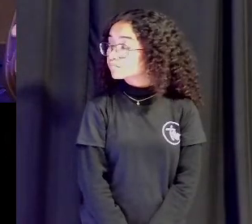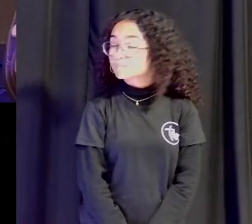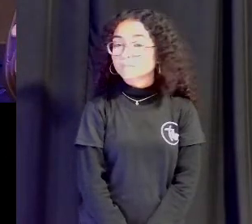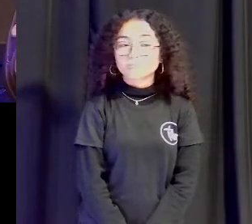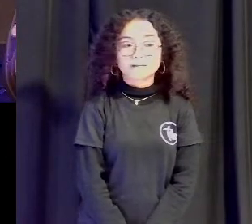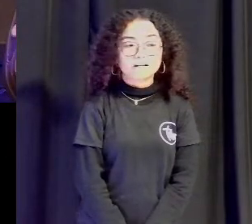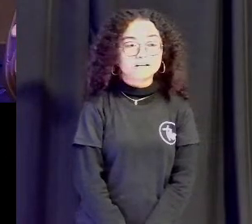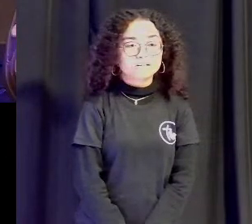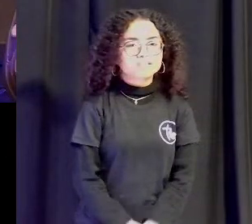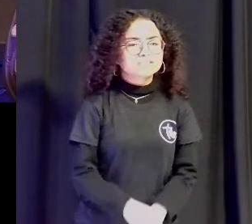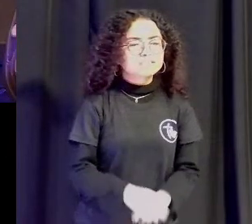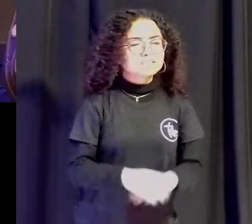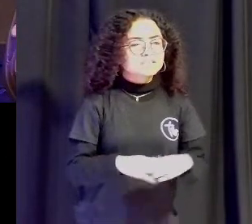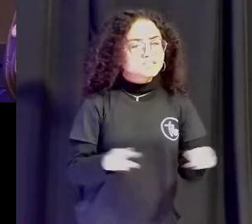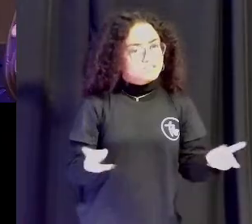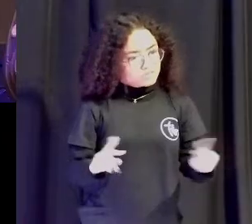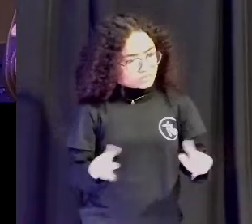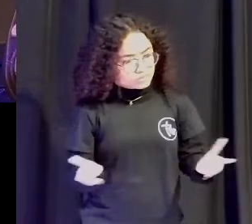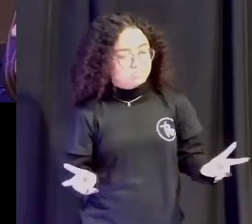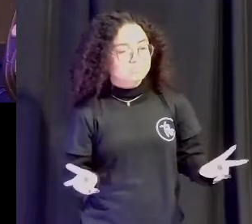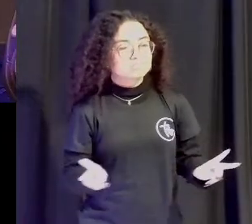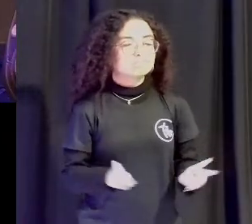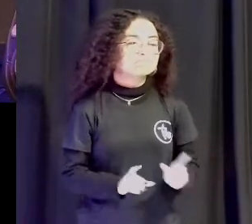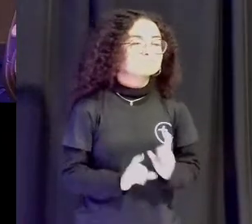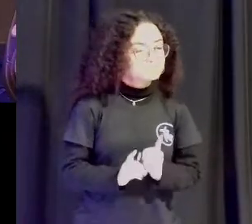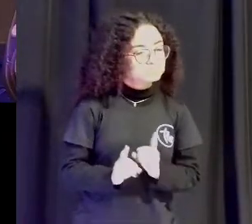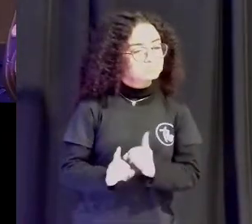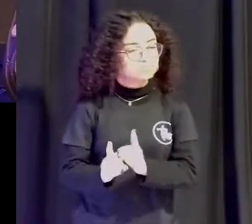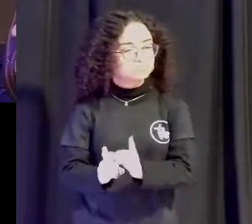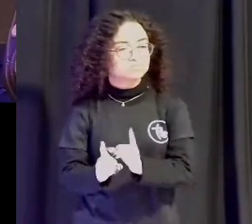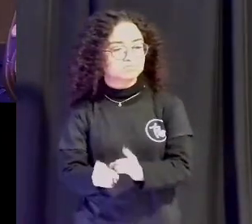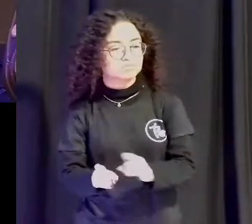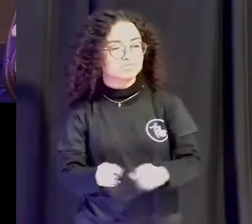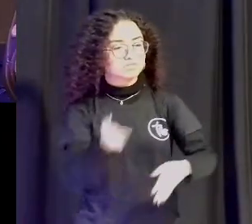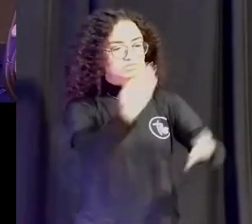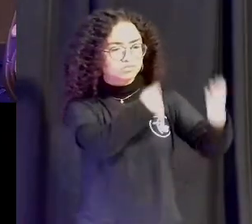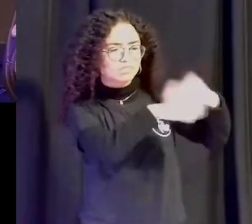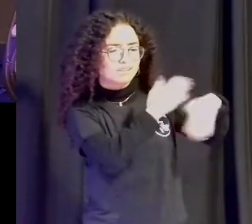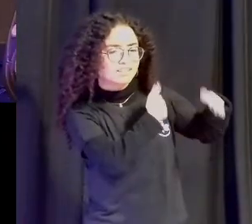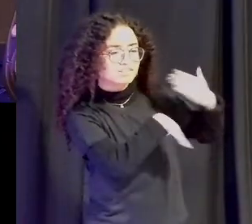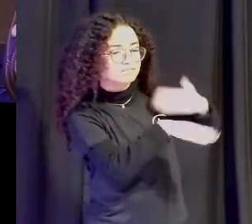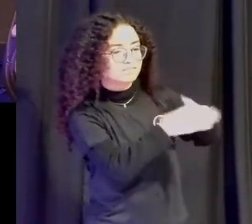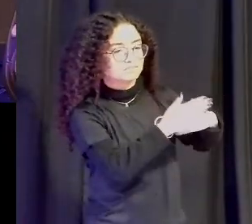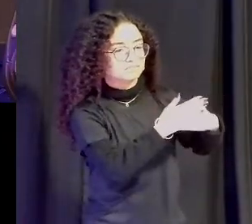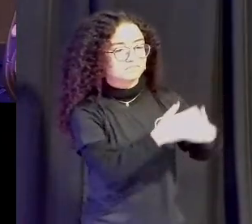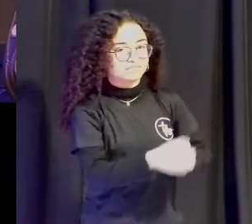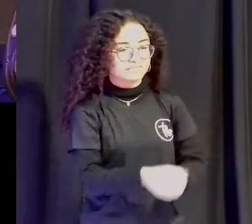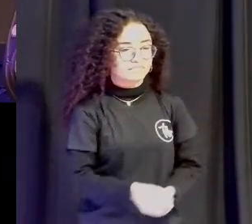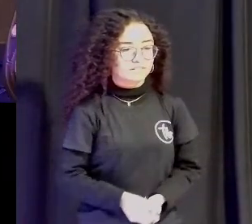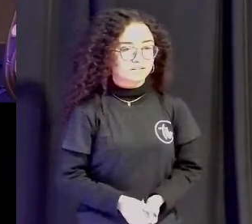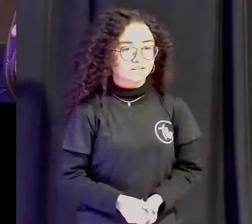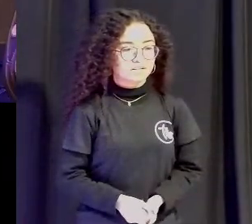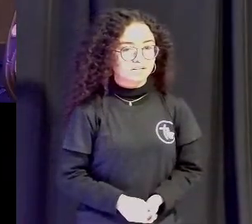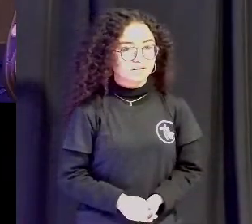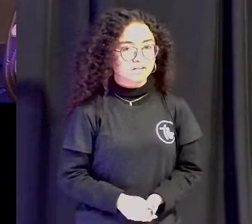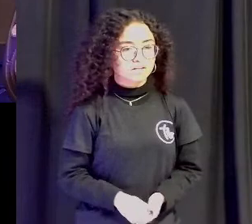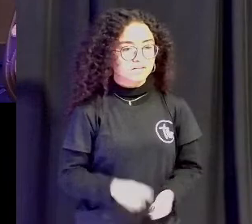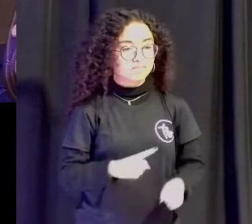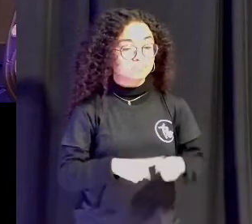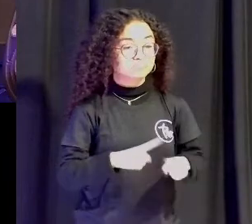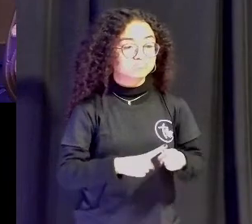Tão diferente daqueles discípulos da experiência do Monte da Transfiguração, porque